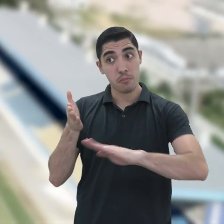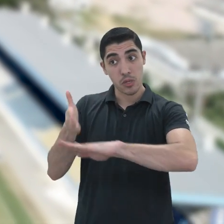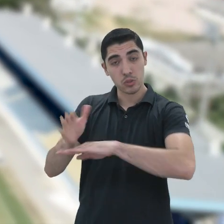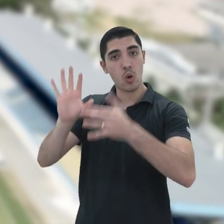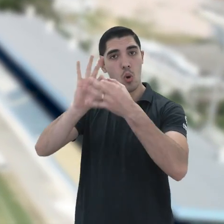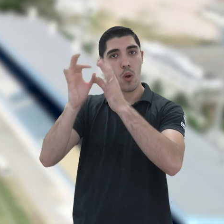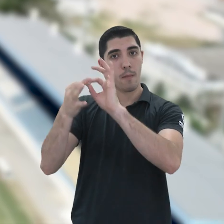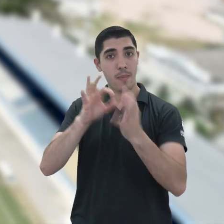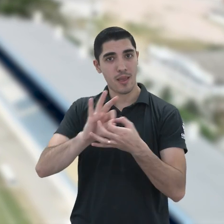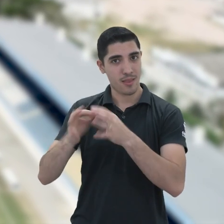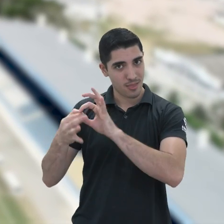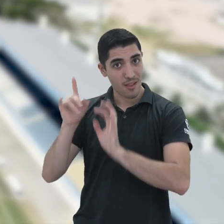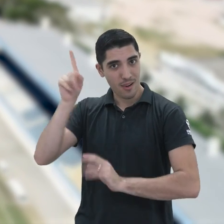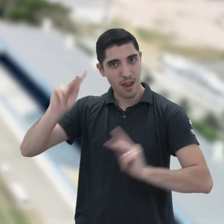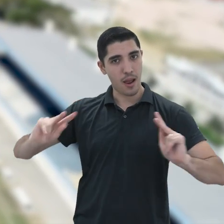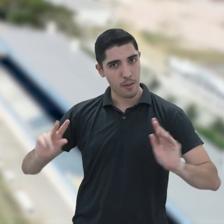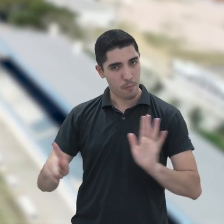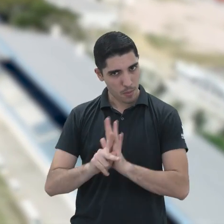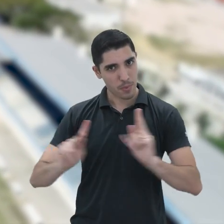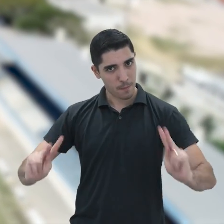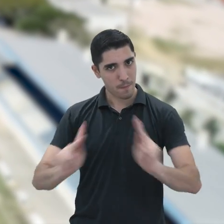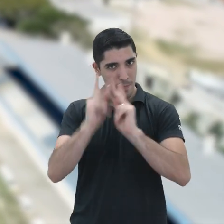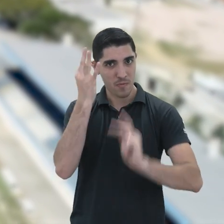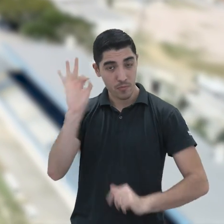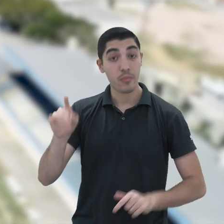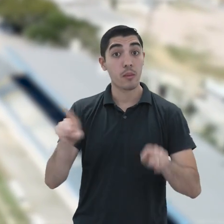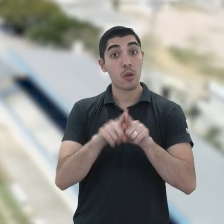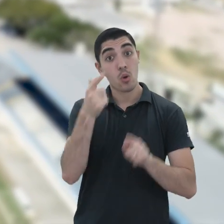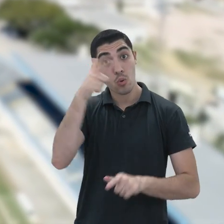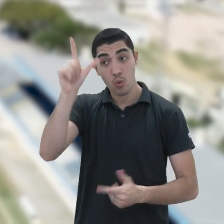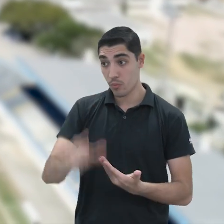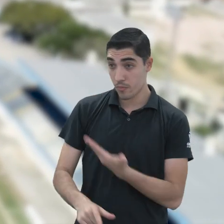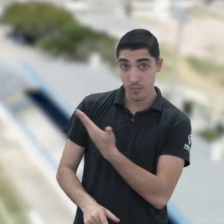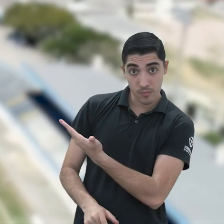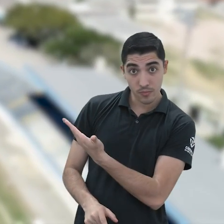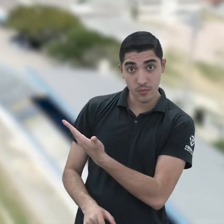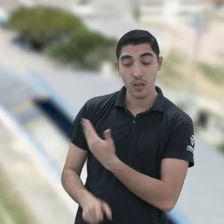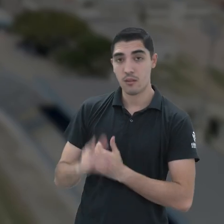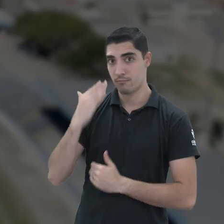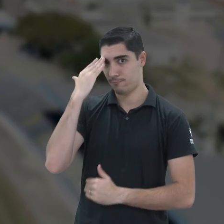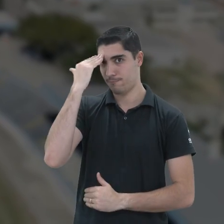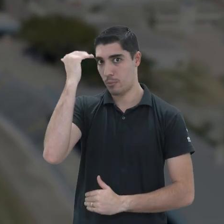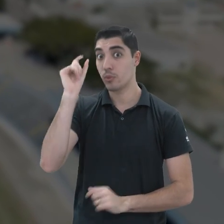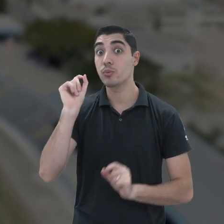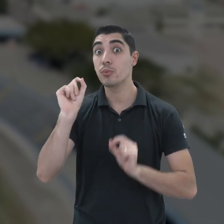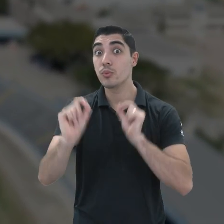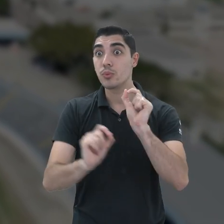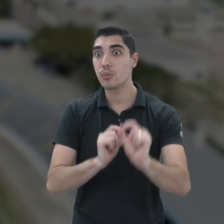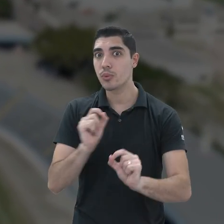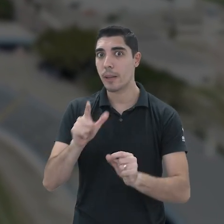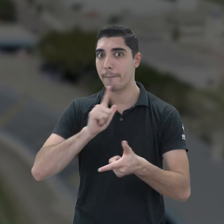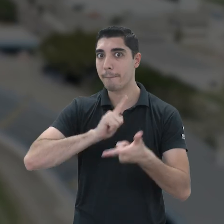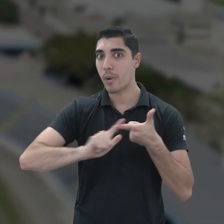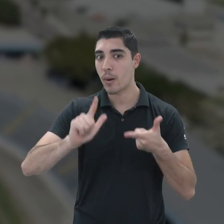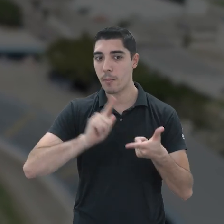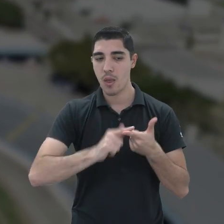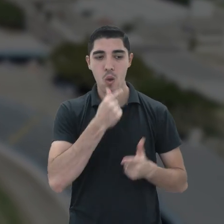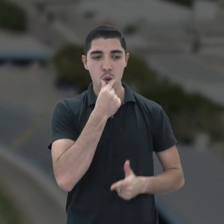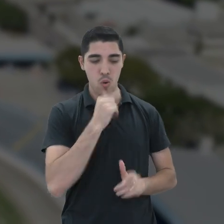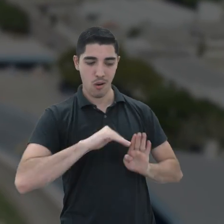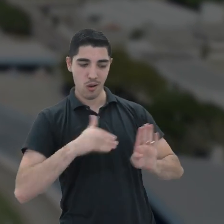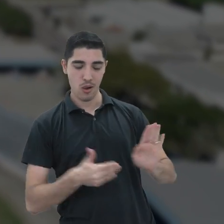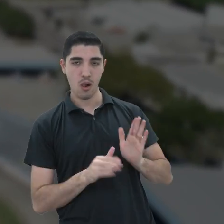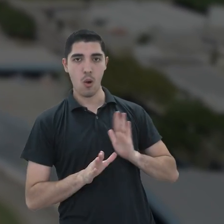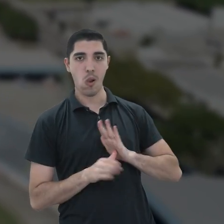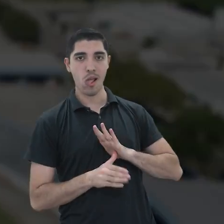nas Olimpíadas de Paris, Edilson Pereira de Carvalho, o árbitro que ficou marcado pelo escândalo da máfia